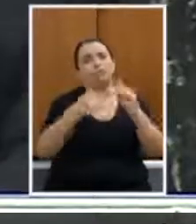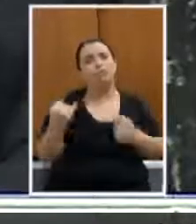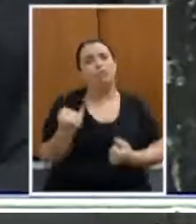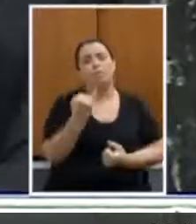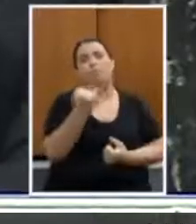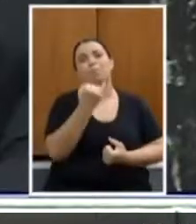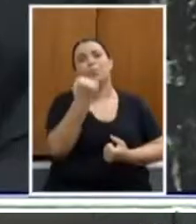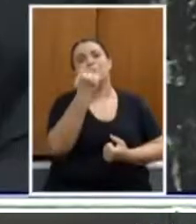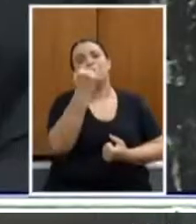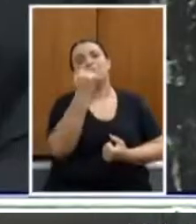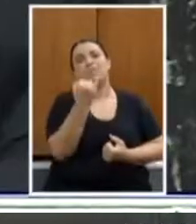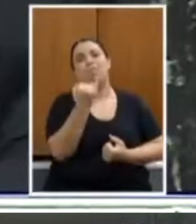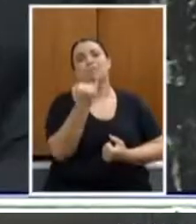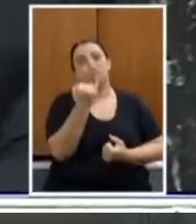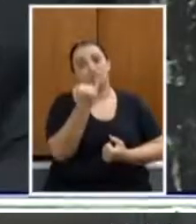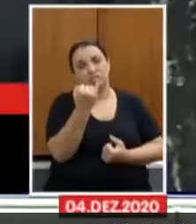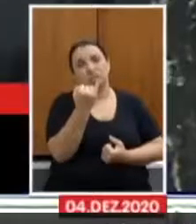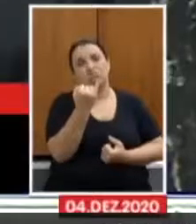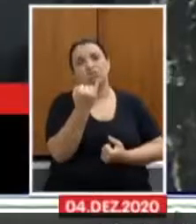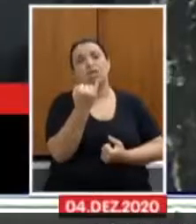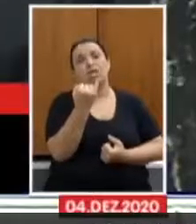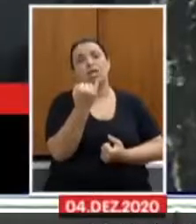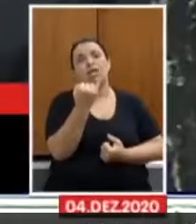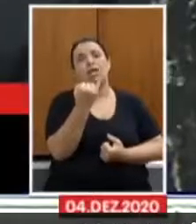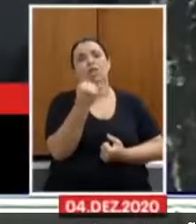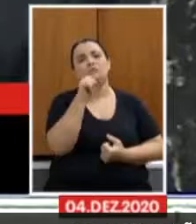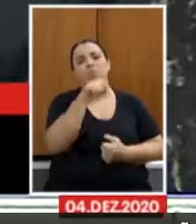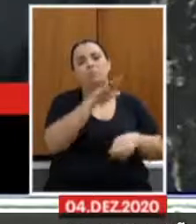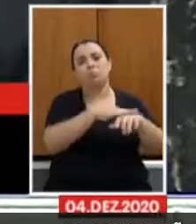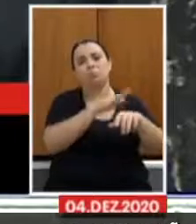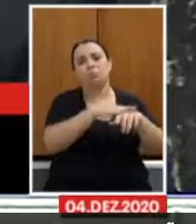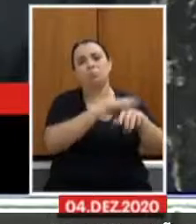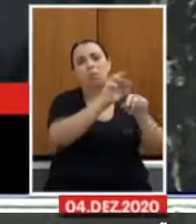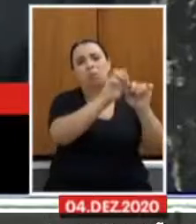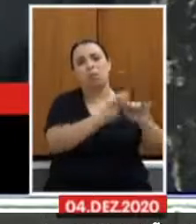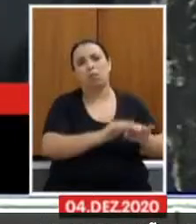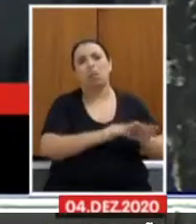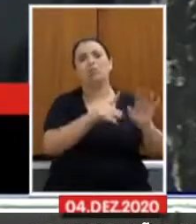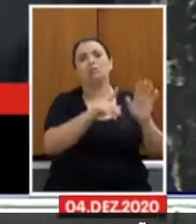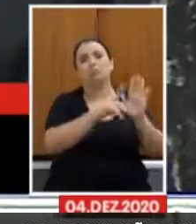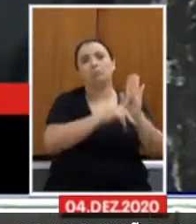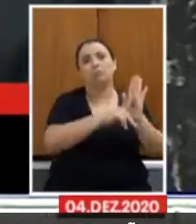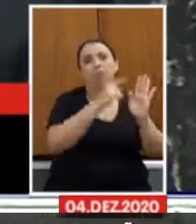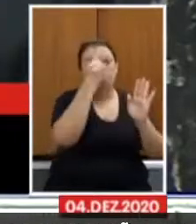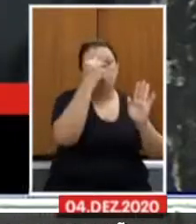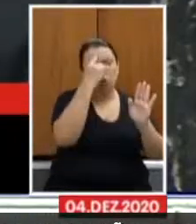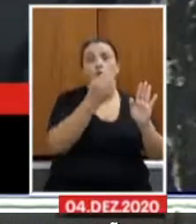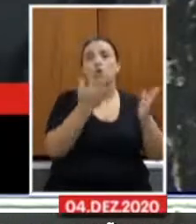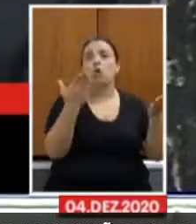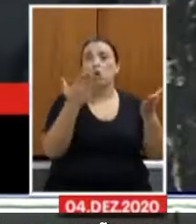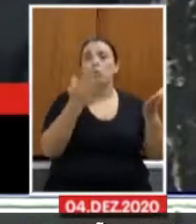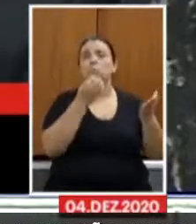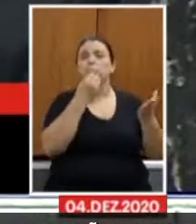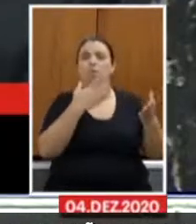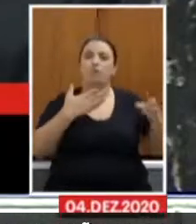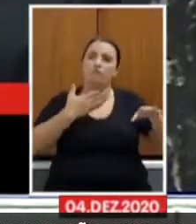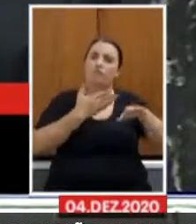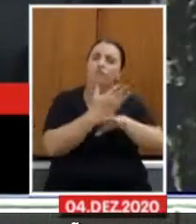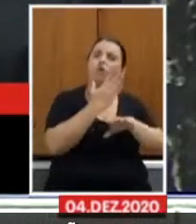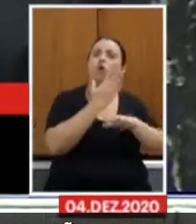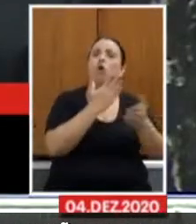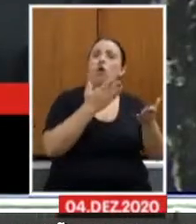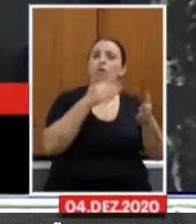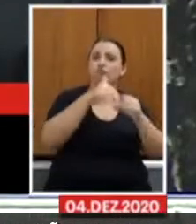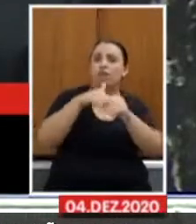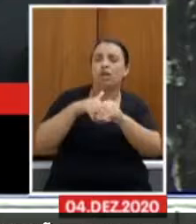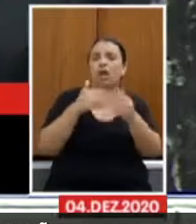de lavra de Vossa Excelência e que foi também muito bem votado e aprovado no dia de hoje. Passamos a